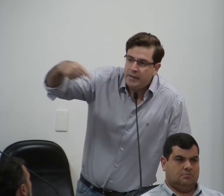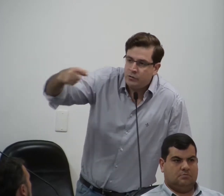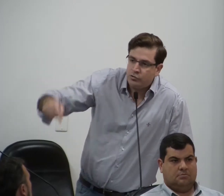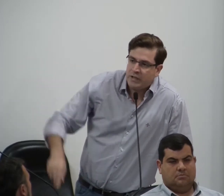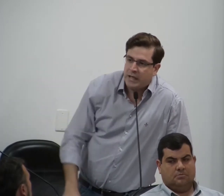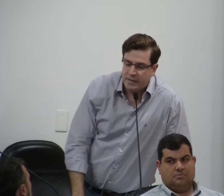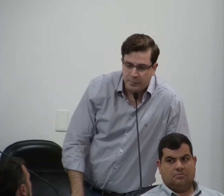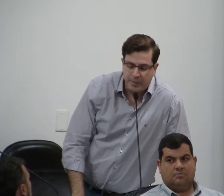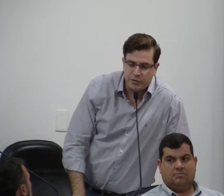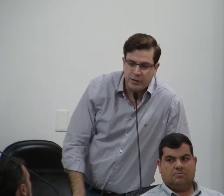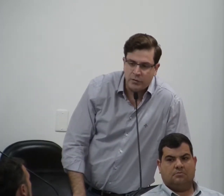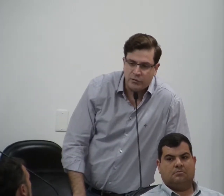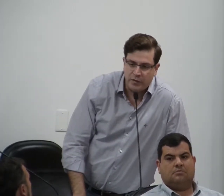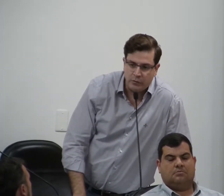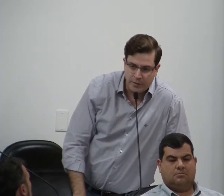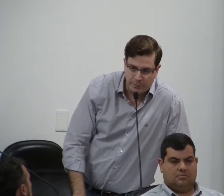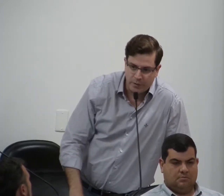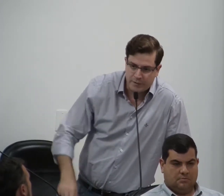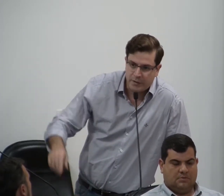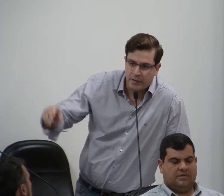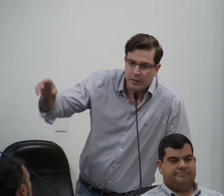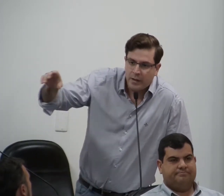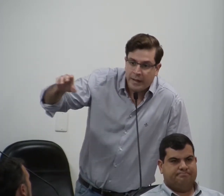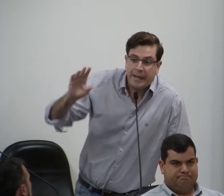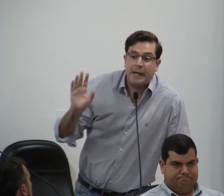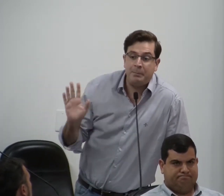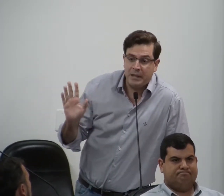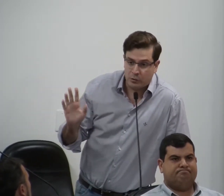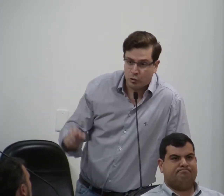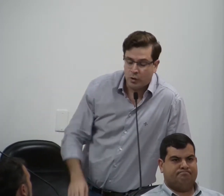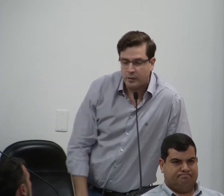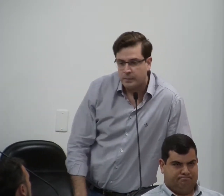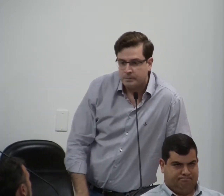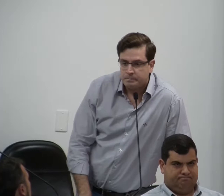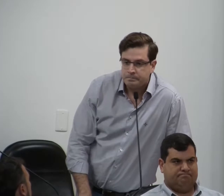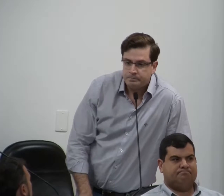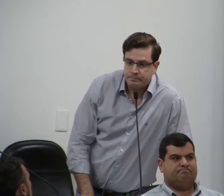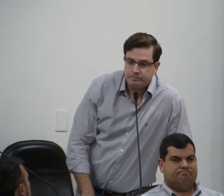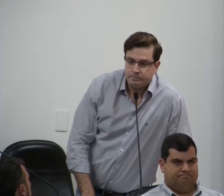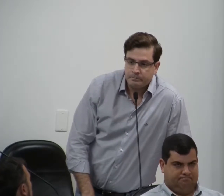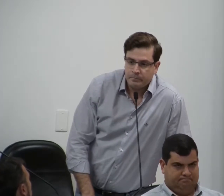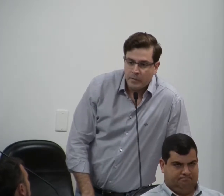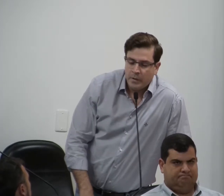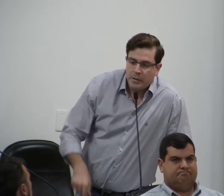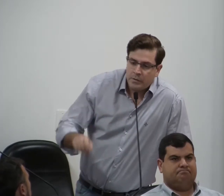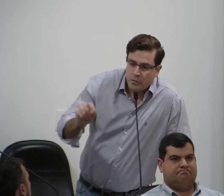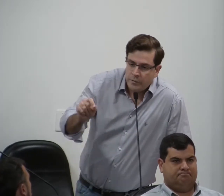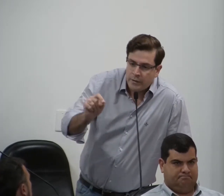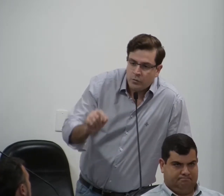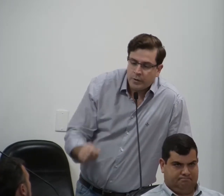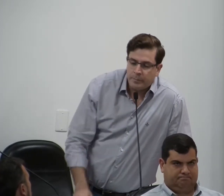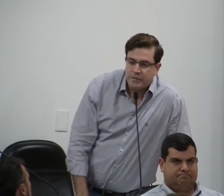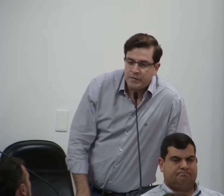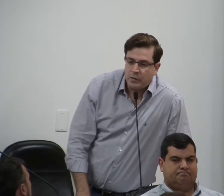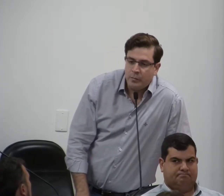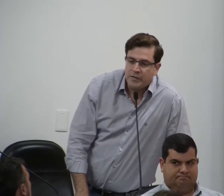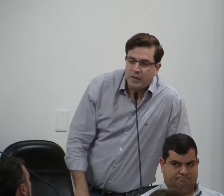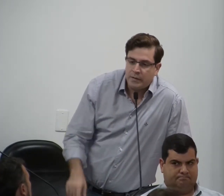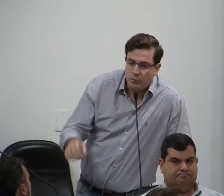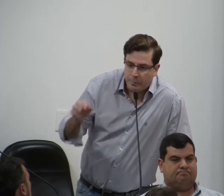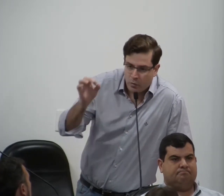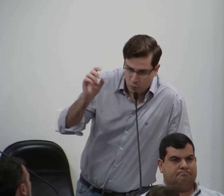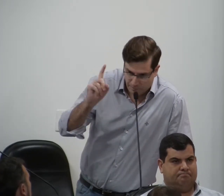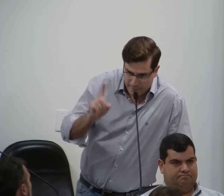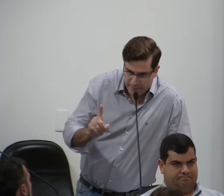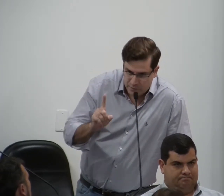deixaria dentro de casa pagiando o filho depois que reabilitou. Então, vereador, precisa começar